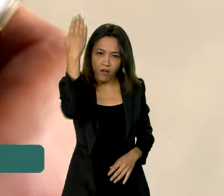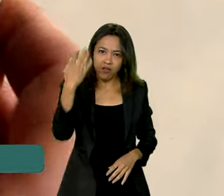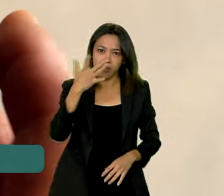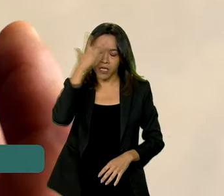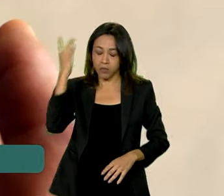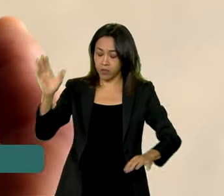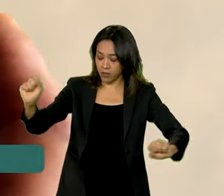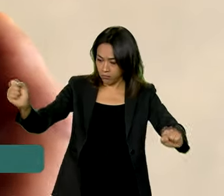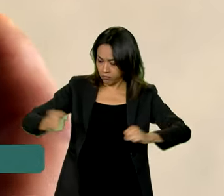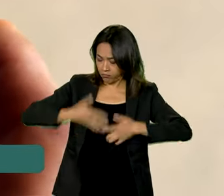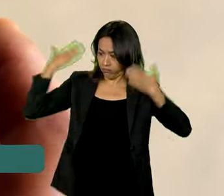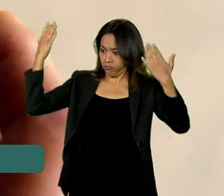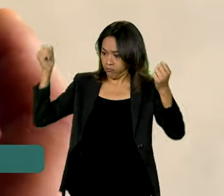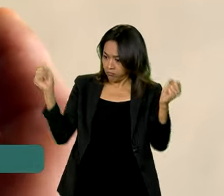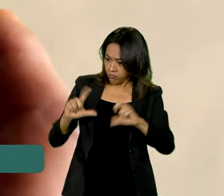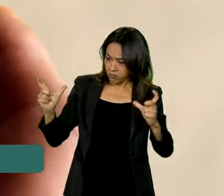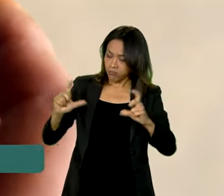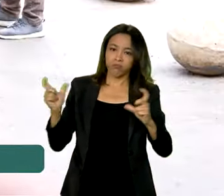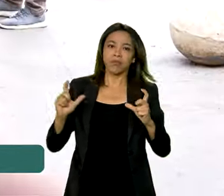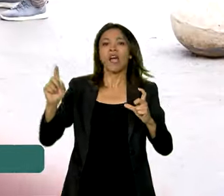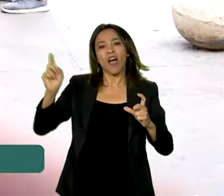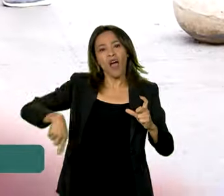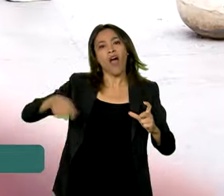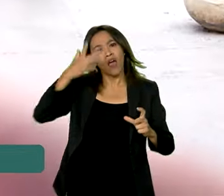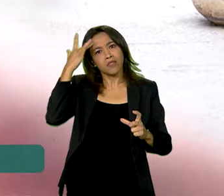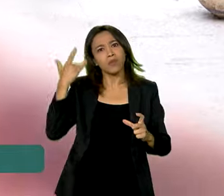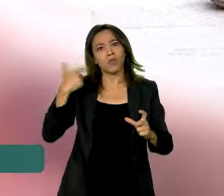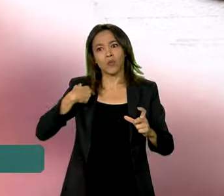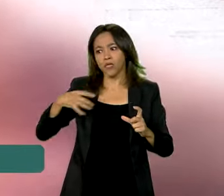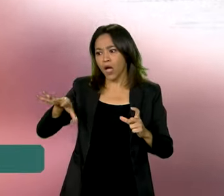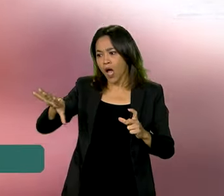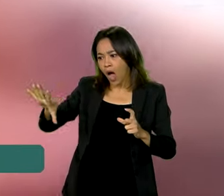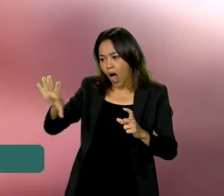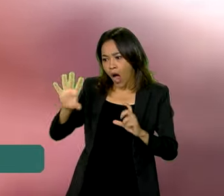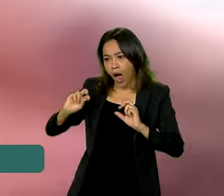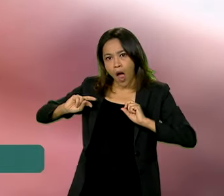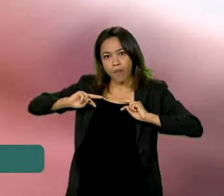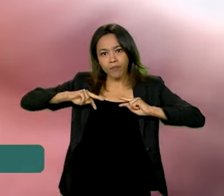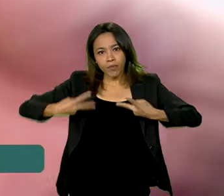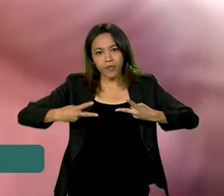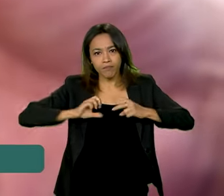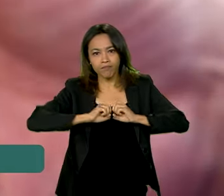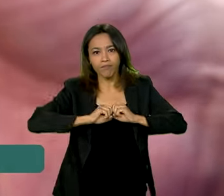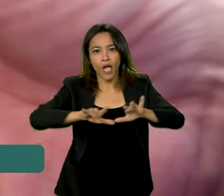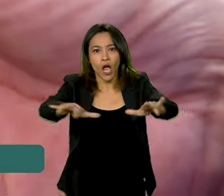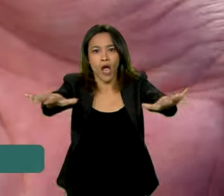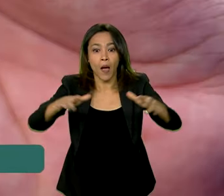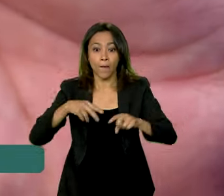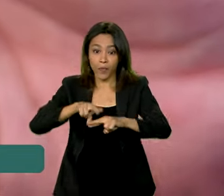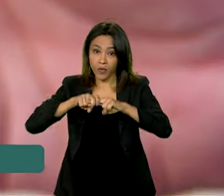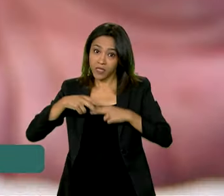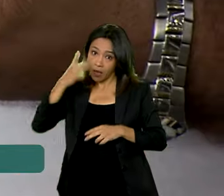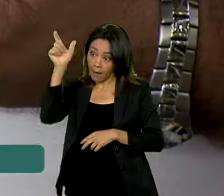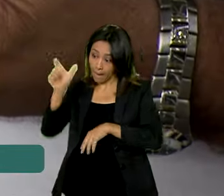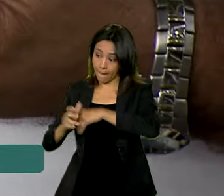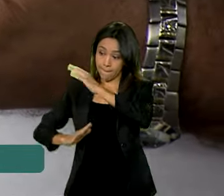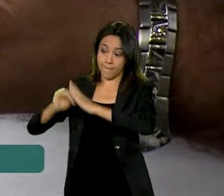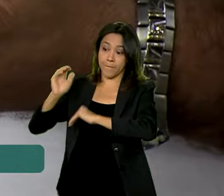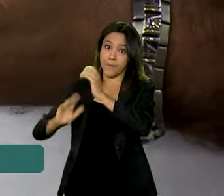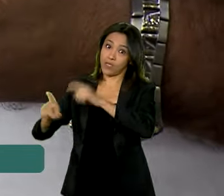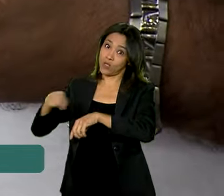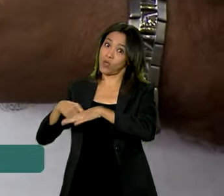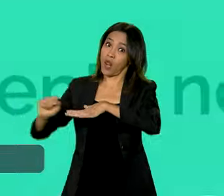E justamente essa revolta faz as pessoas compartilharem a mensagem. Com isso, o produtor de conteúdo falso ganha